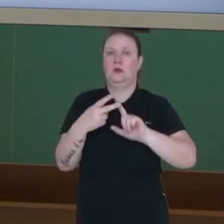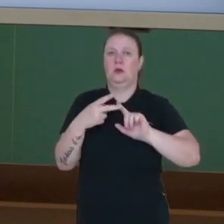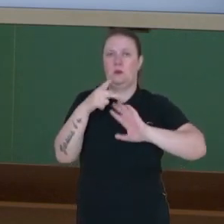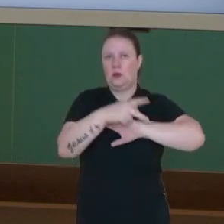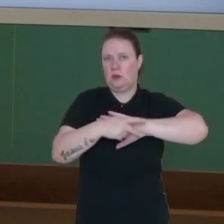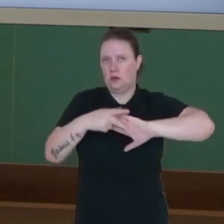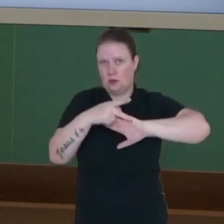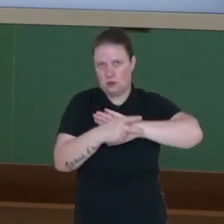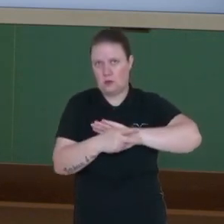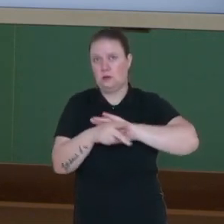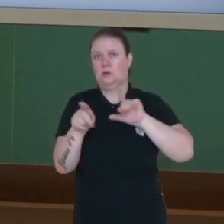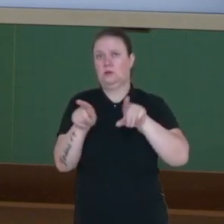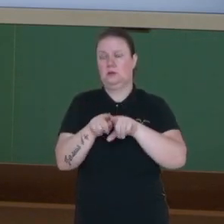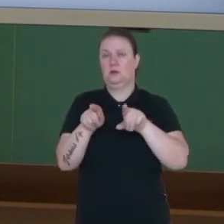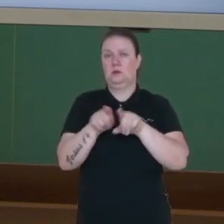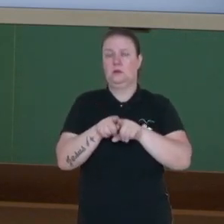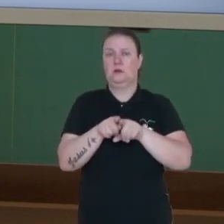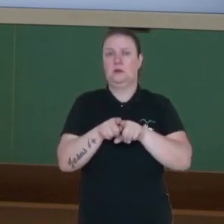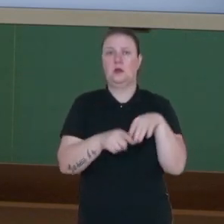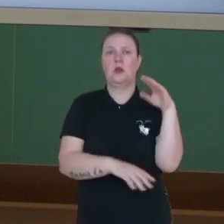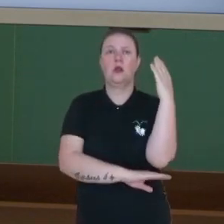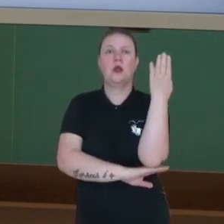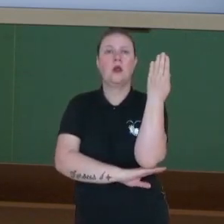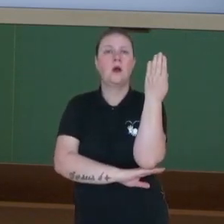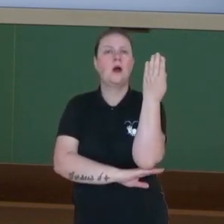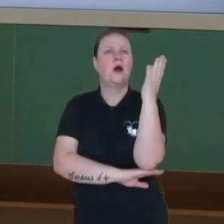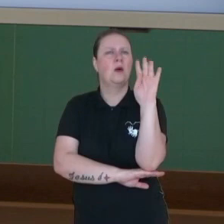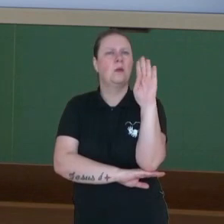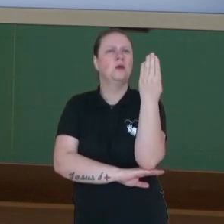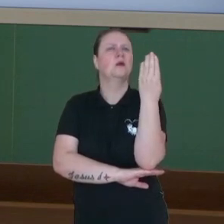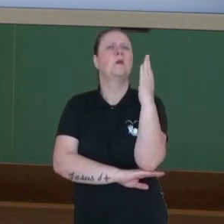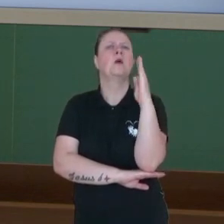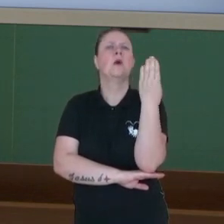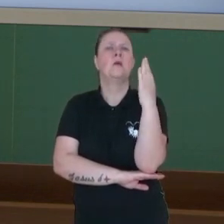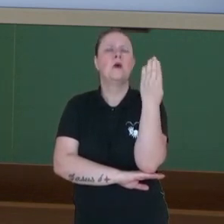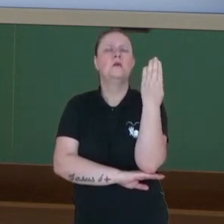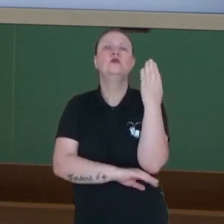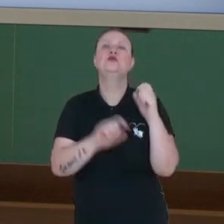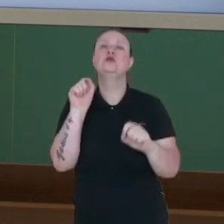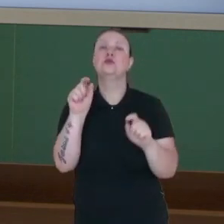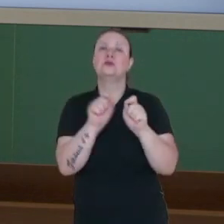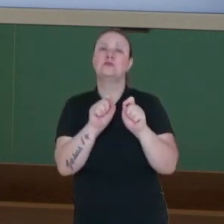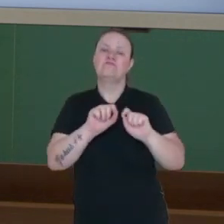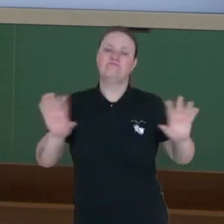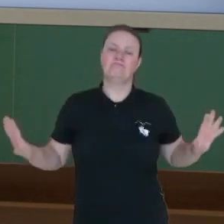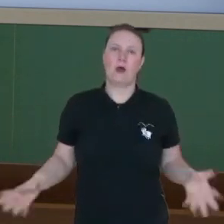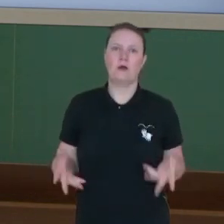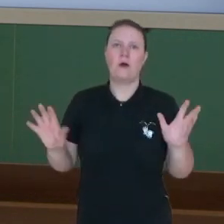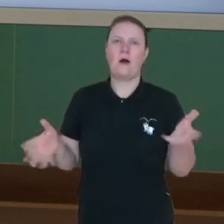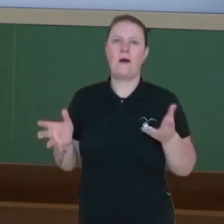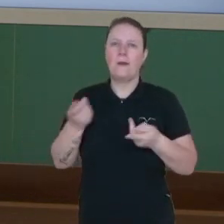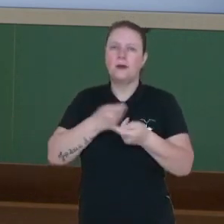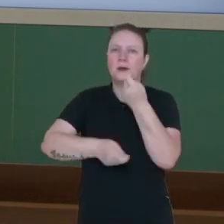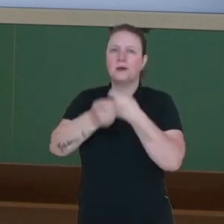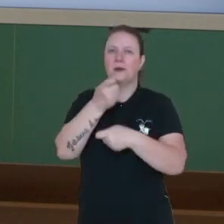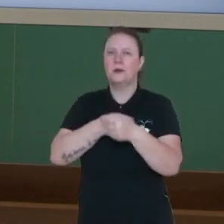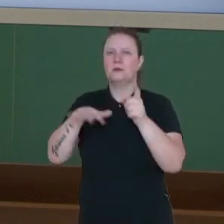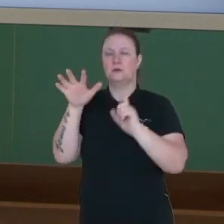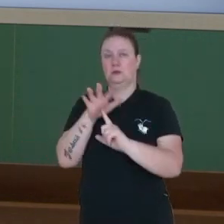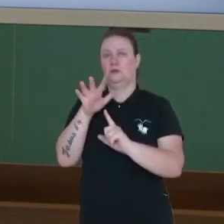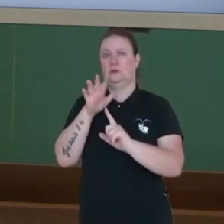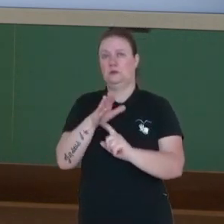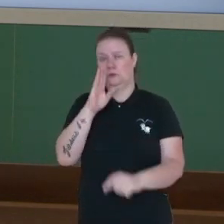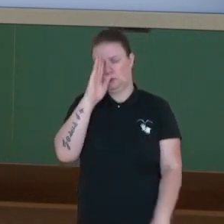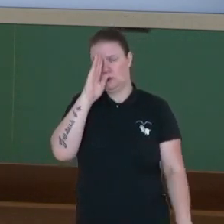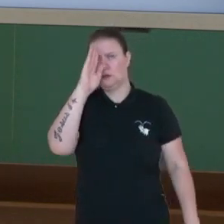Morretes e Antonina, né? E o ciclo da madeira ele vai impulsionar ainda mais a economia paranaense, principalmente com